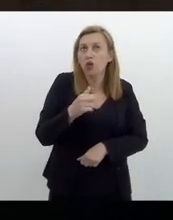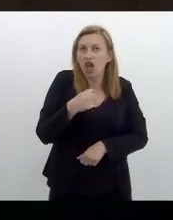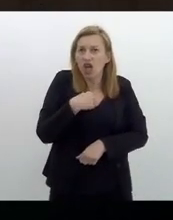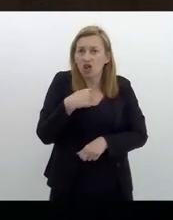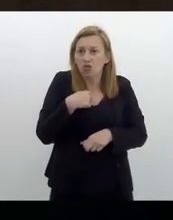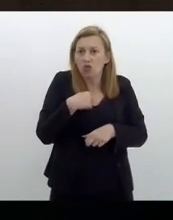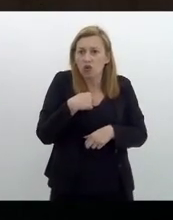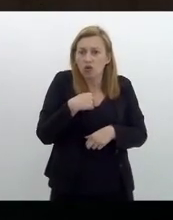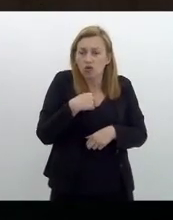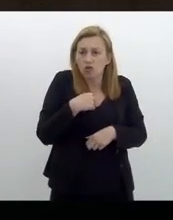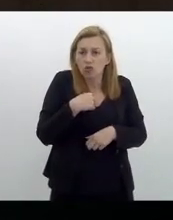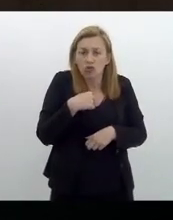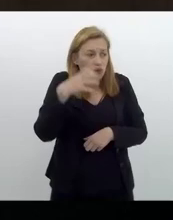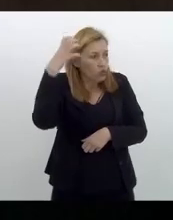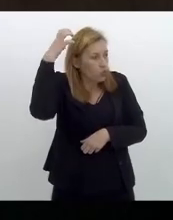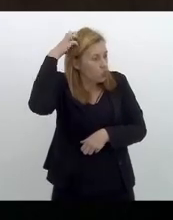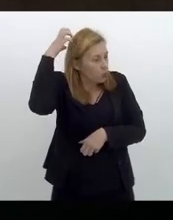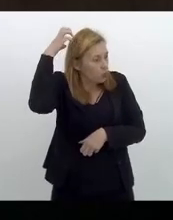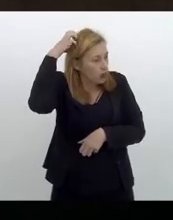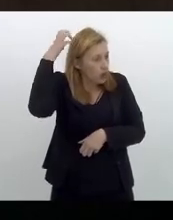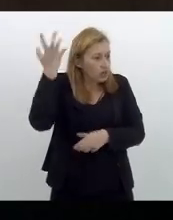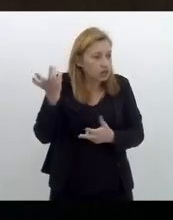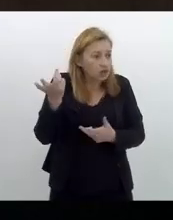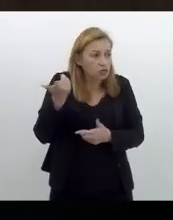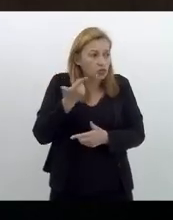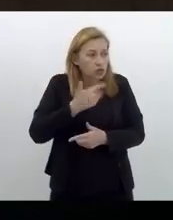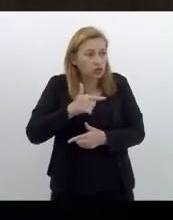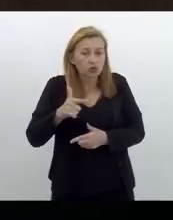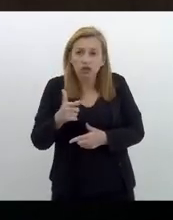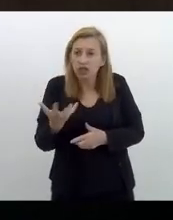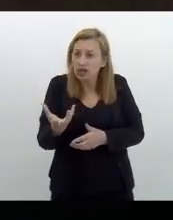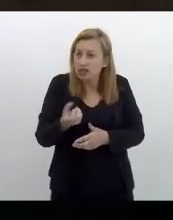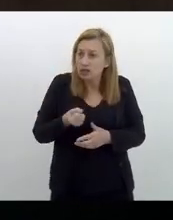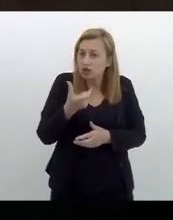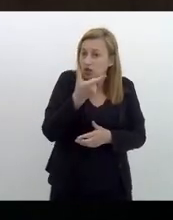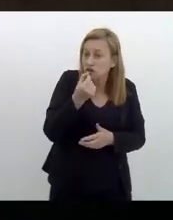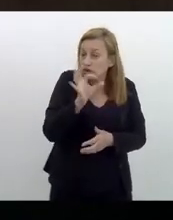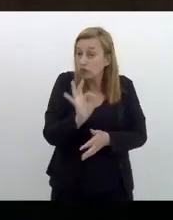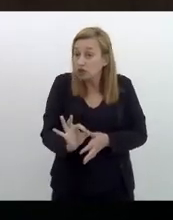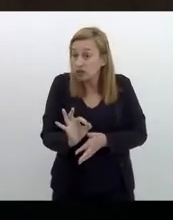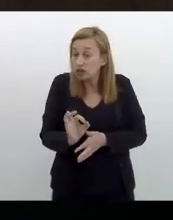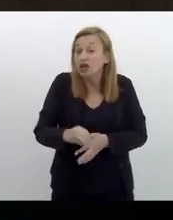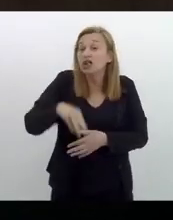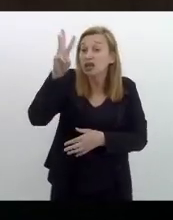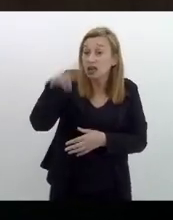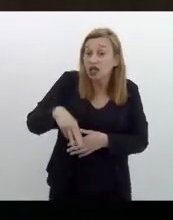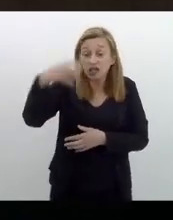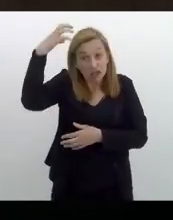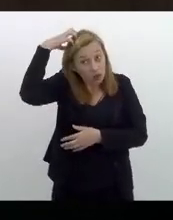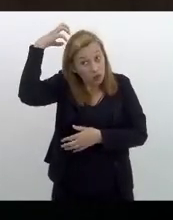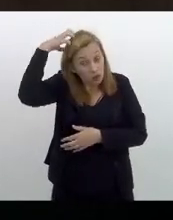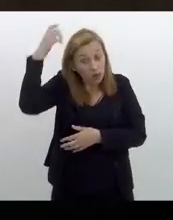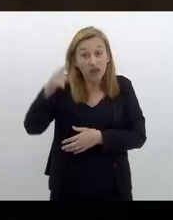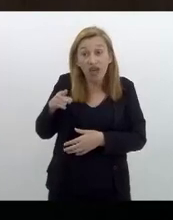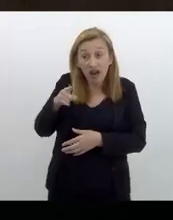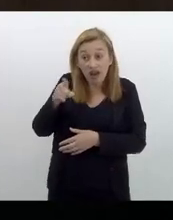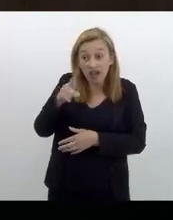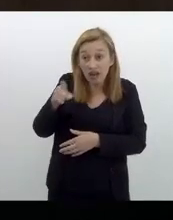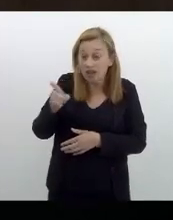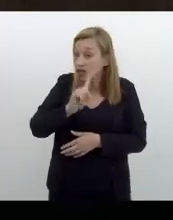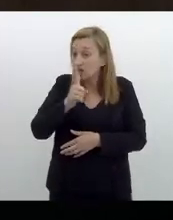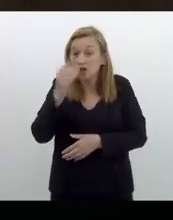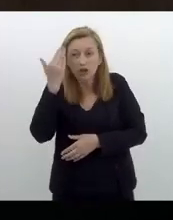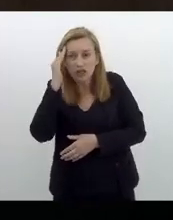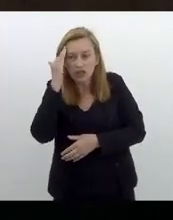responsabilizada por não ter acolhido os 20% quem será responsabilizado será aqueles que não